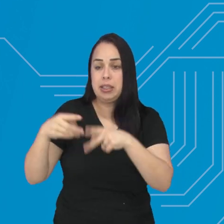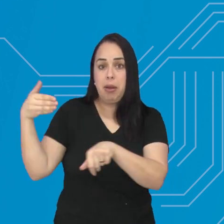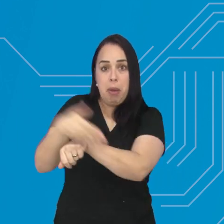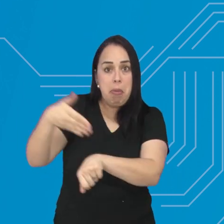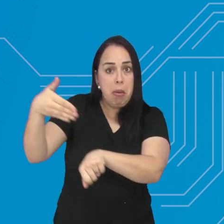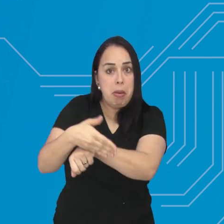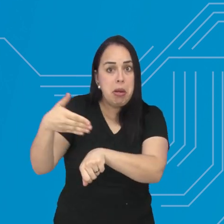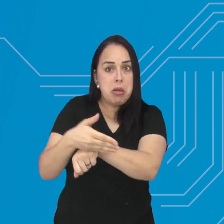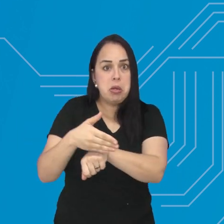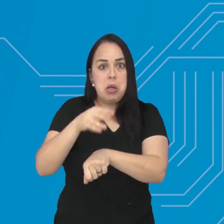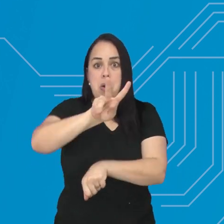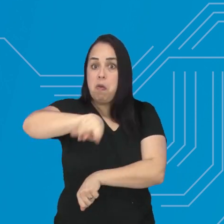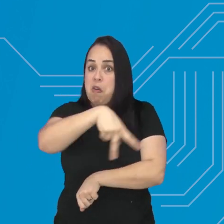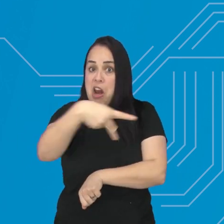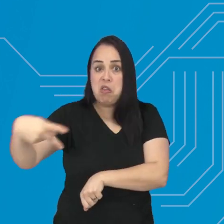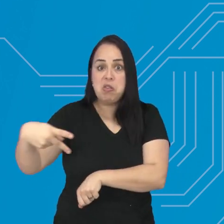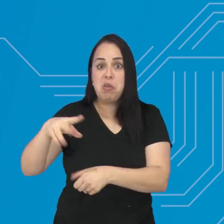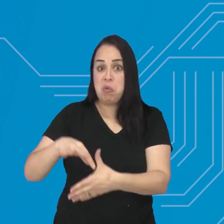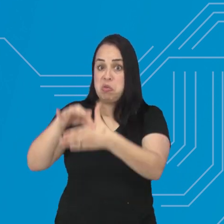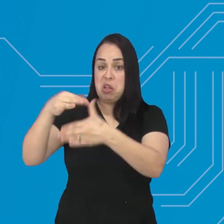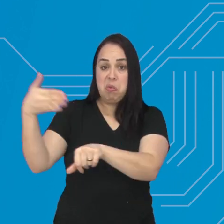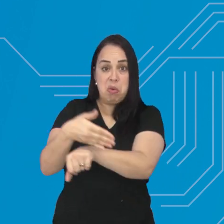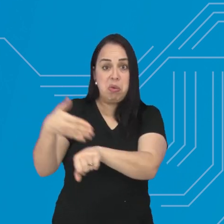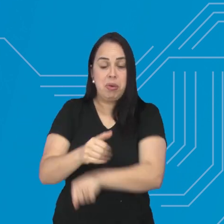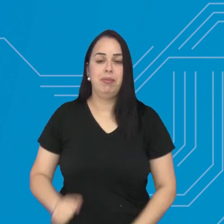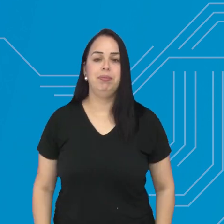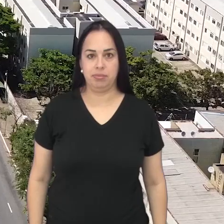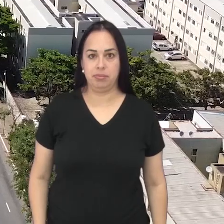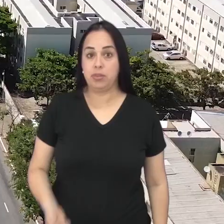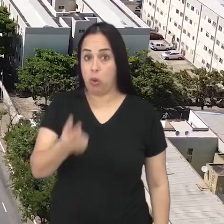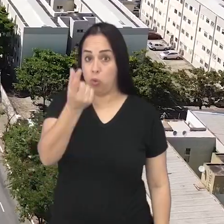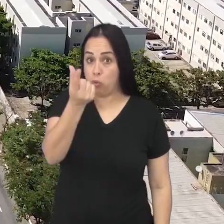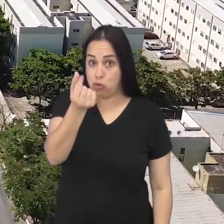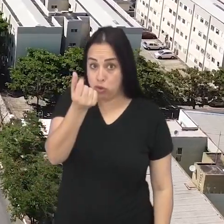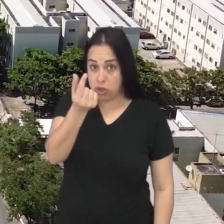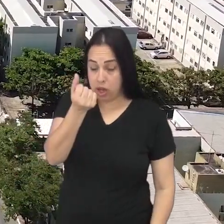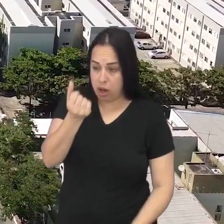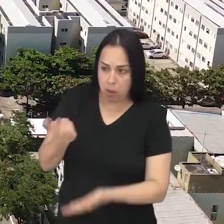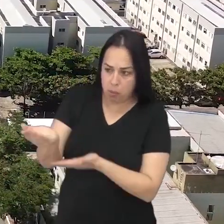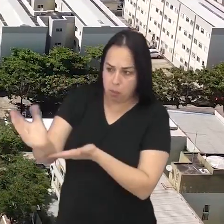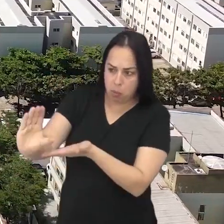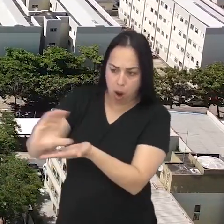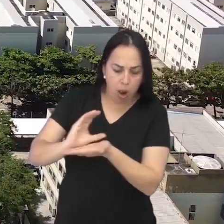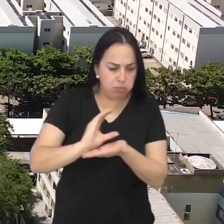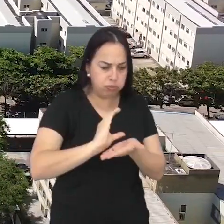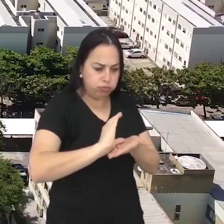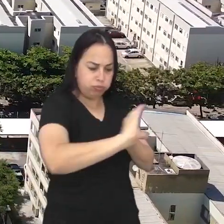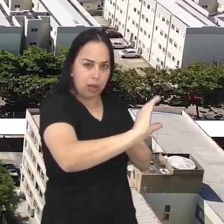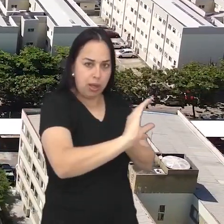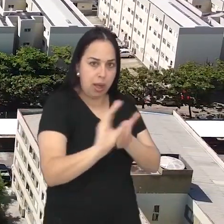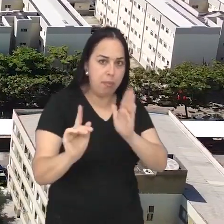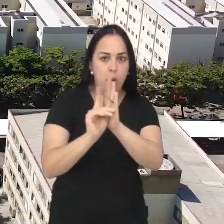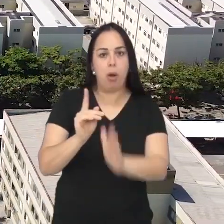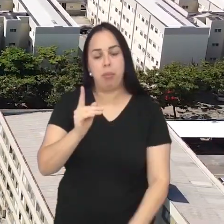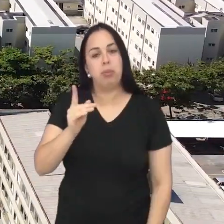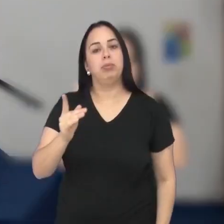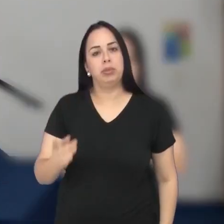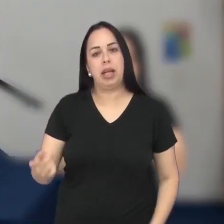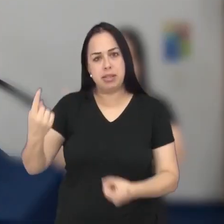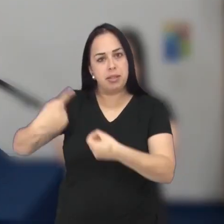presentes representantes de todo o Vale do Paraíba e Litoral Norte. As despesas e receitas fazem parte da gestão